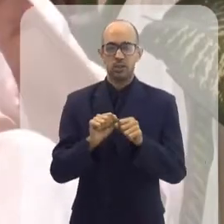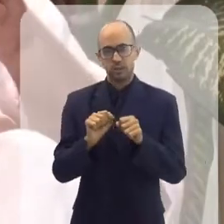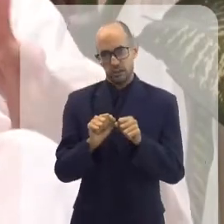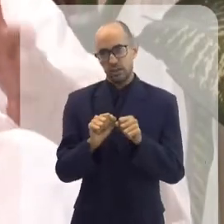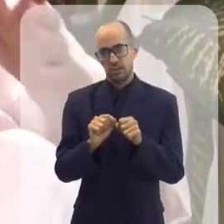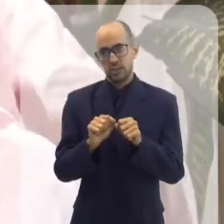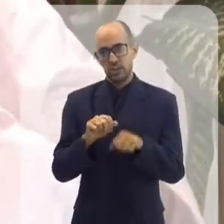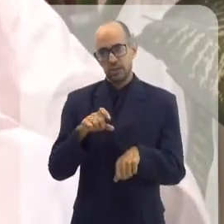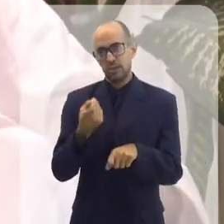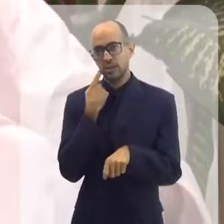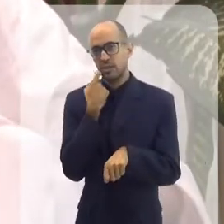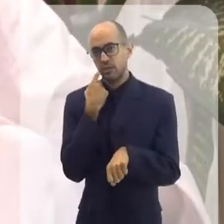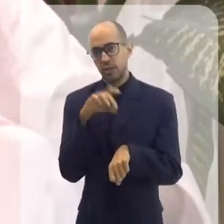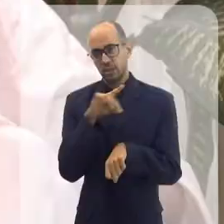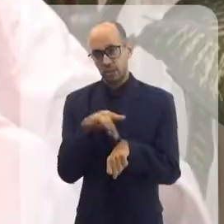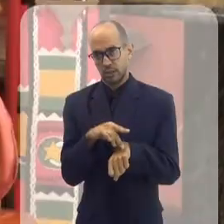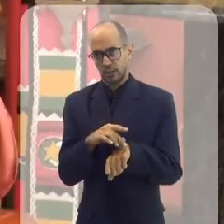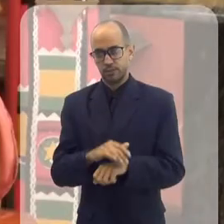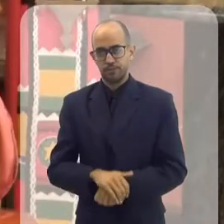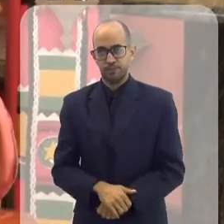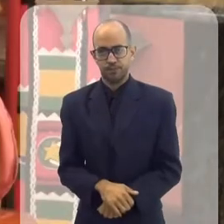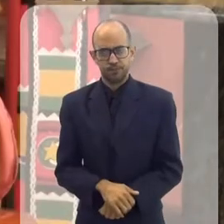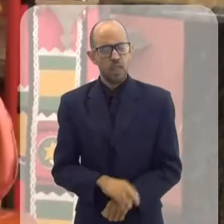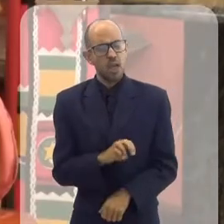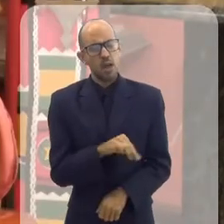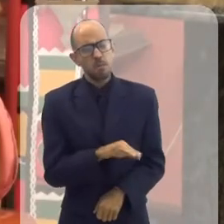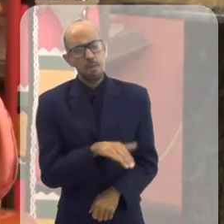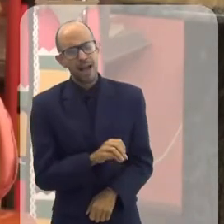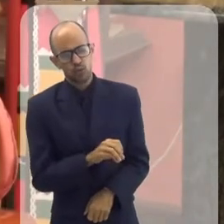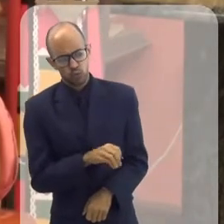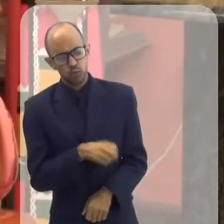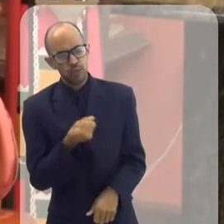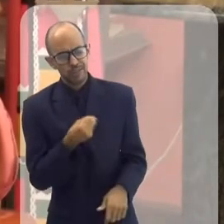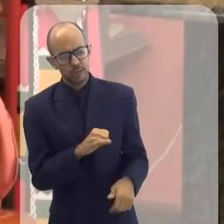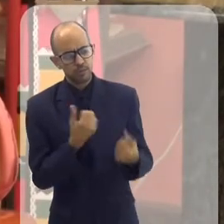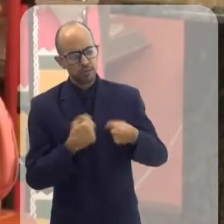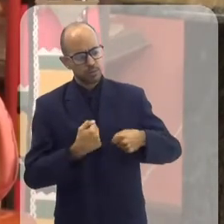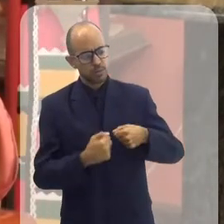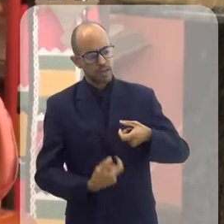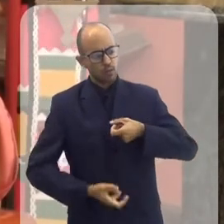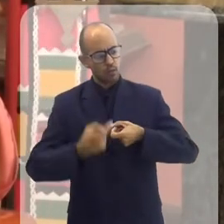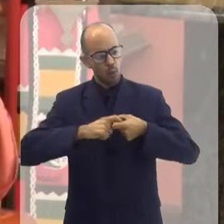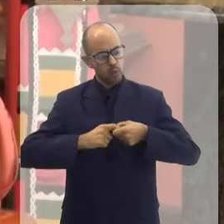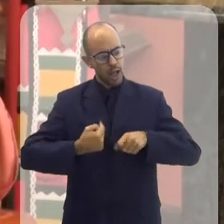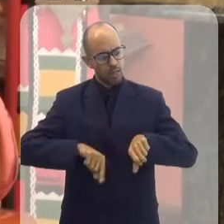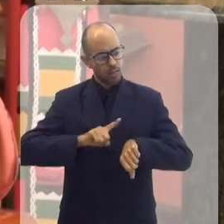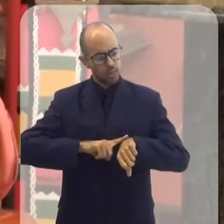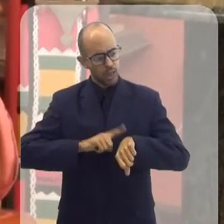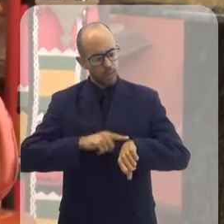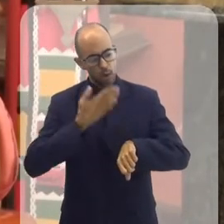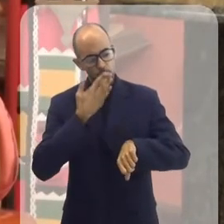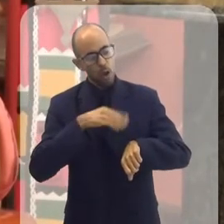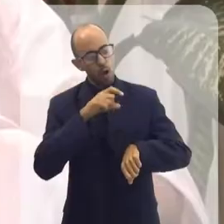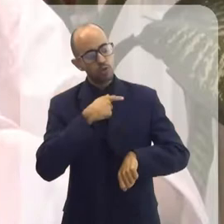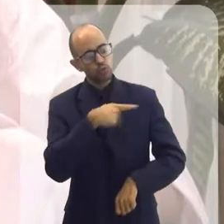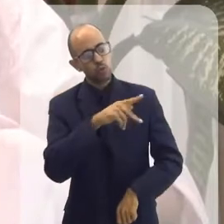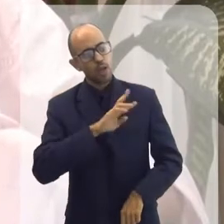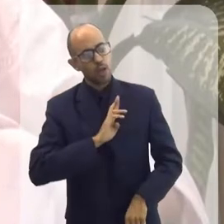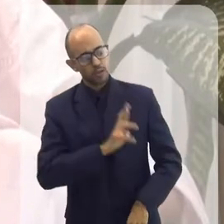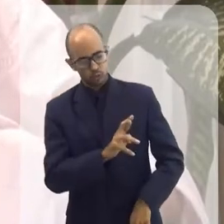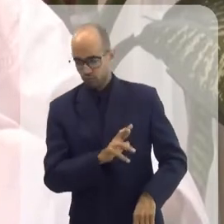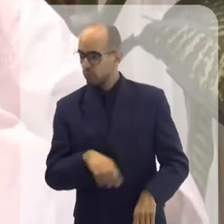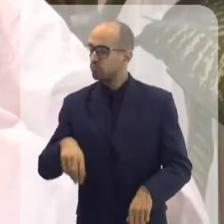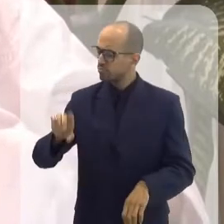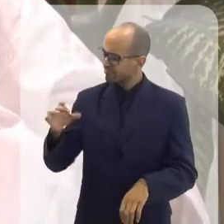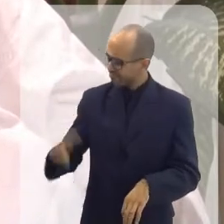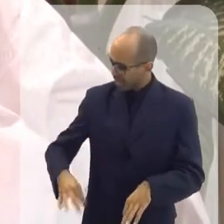realiza-se ritual na sexta-feira santa mas se hoje você tivesse que voltar no tempo qual seria sua religião